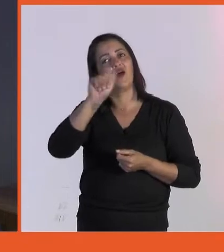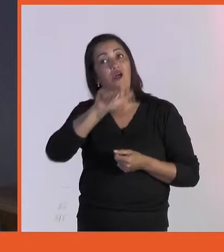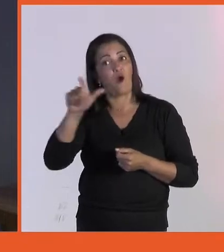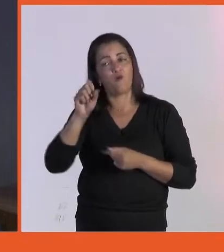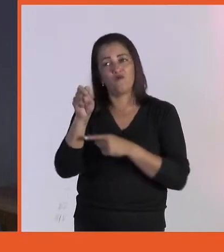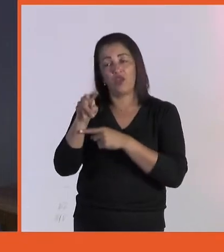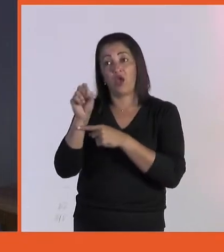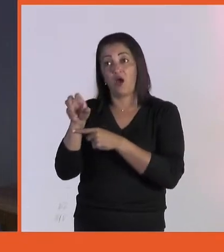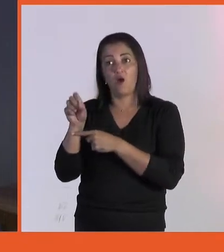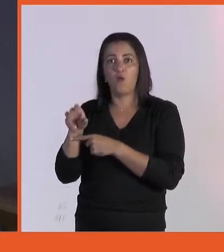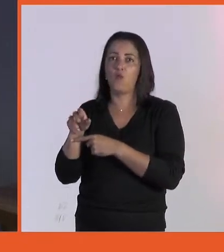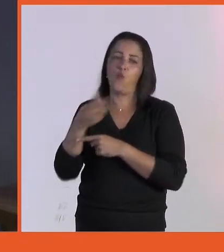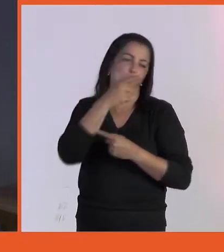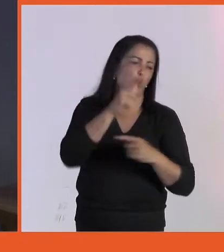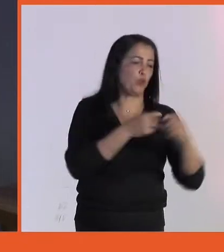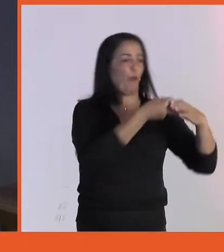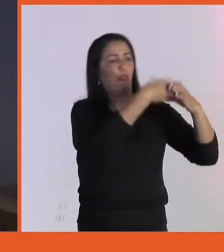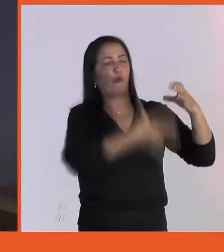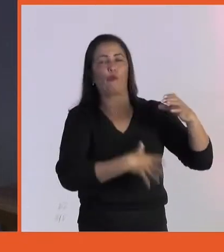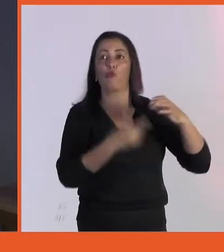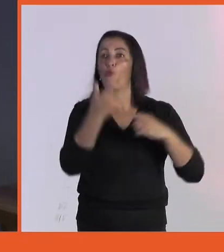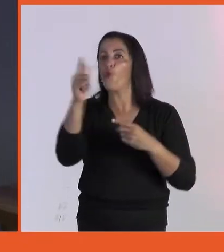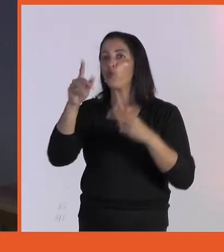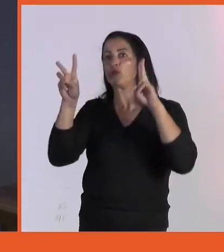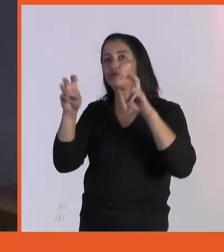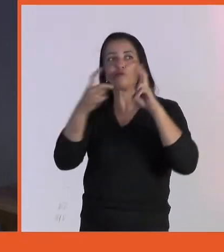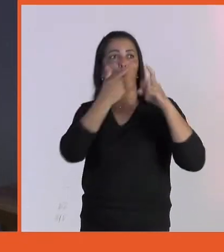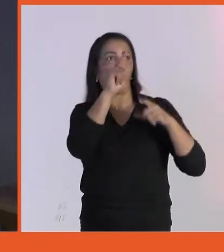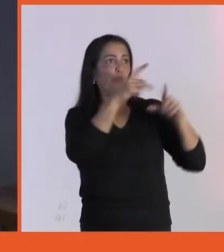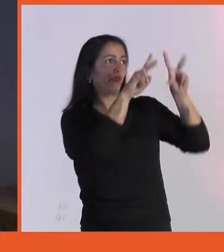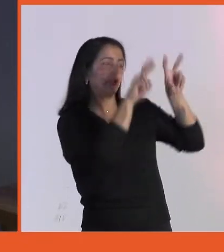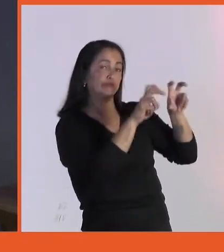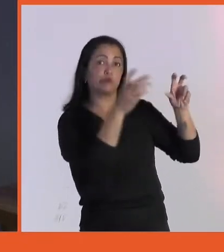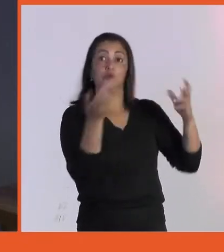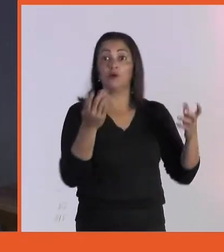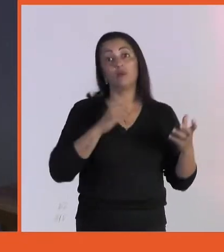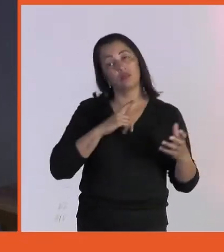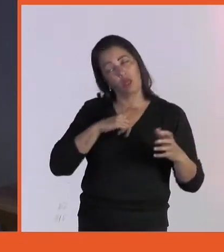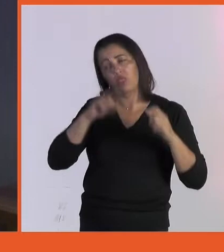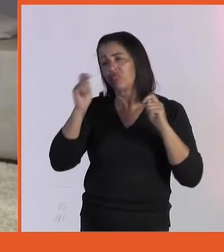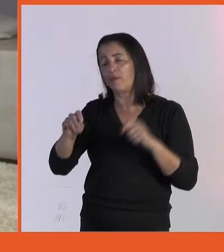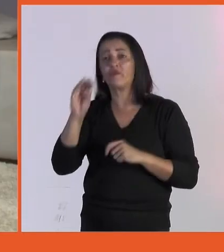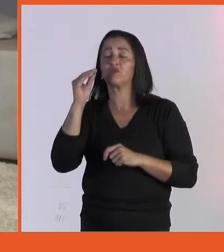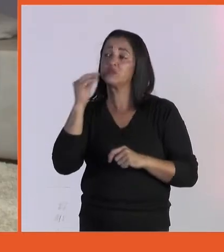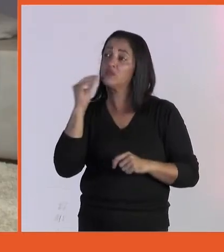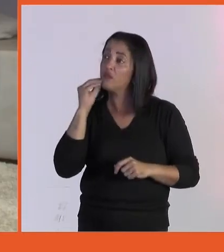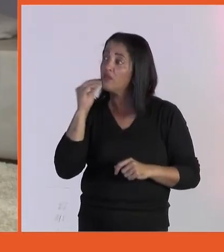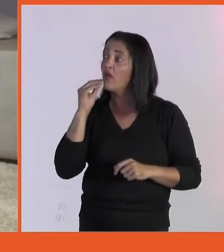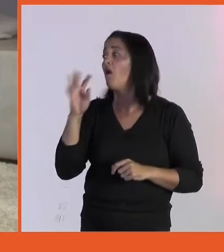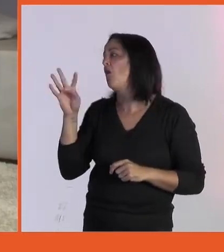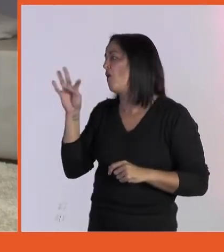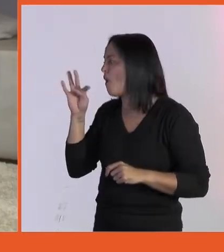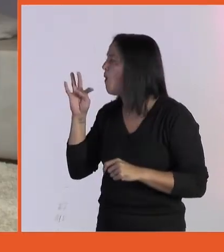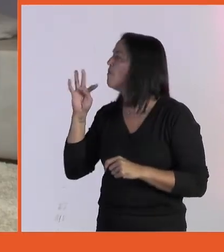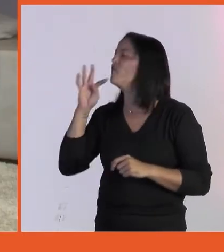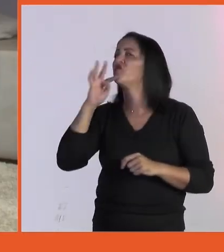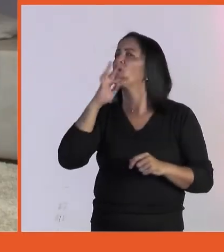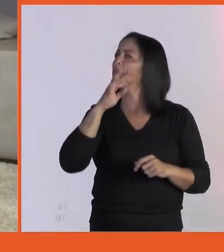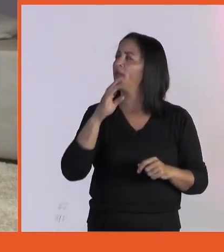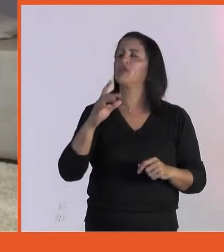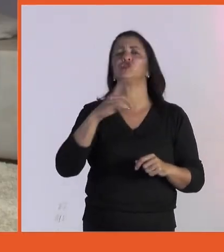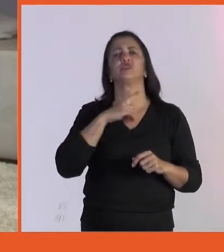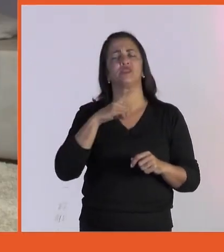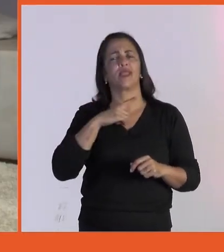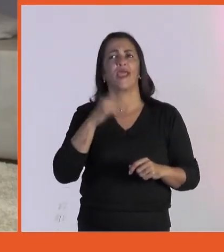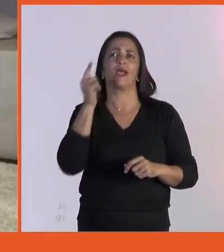tchau, próximo conteúdo, sabe? Eu acho que é. Ainda dá pra você tentar ainda, sei lá, obviamente, rendendo uma